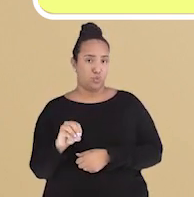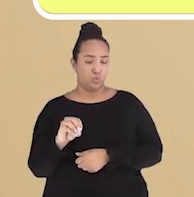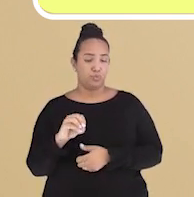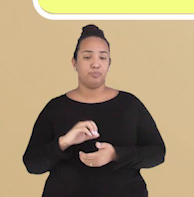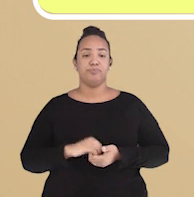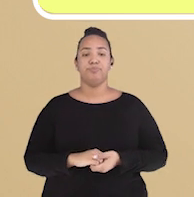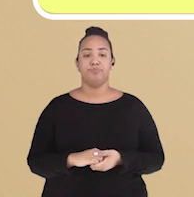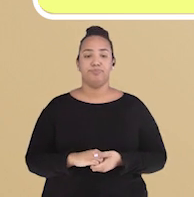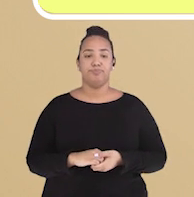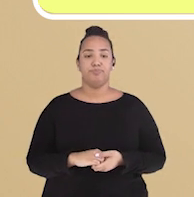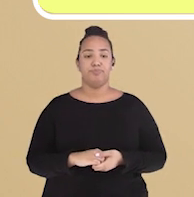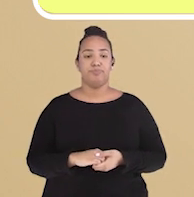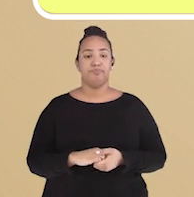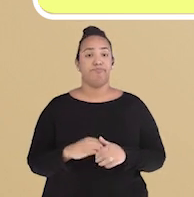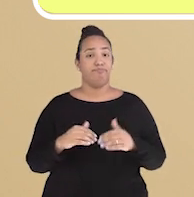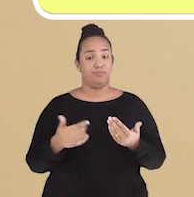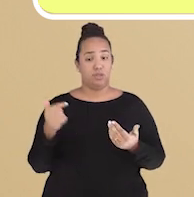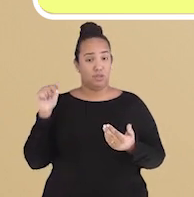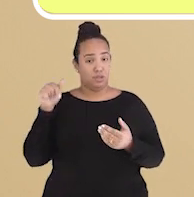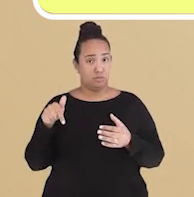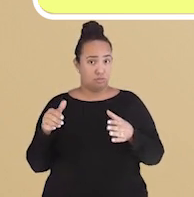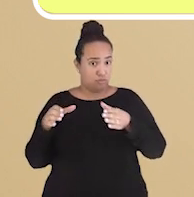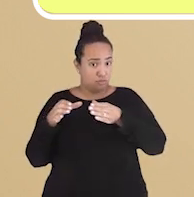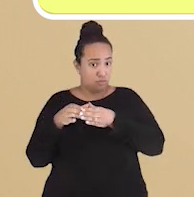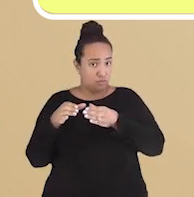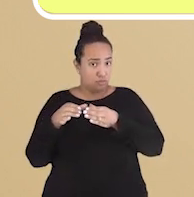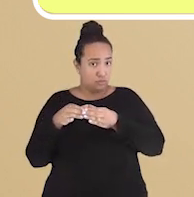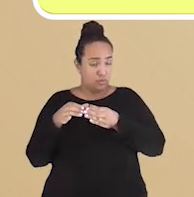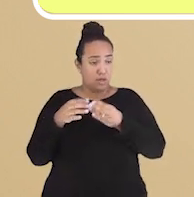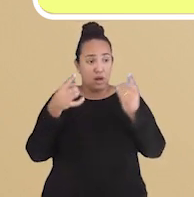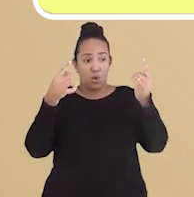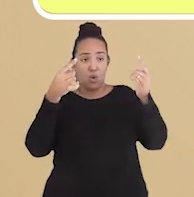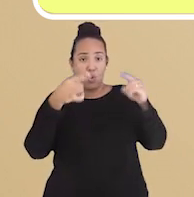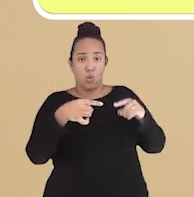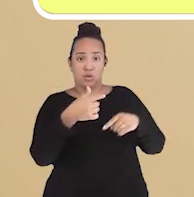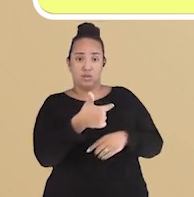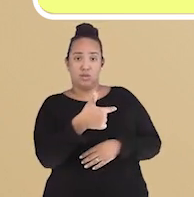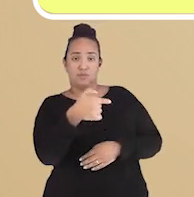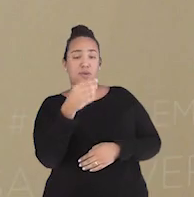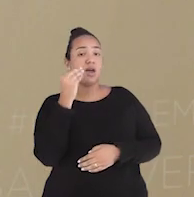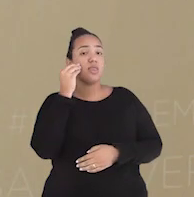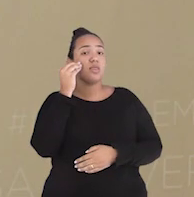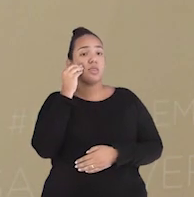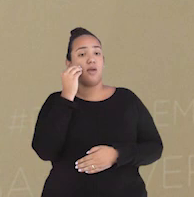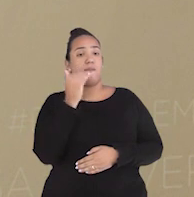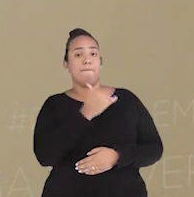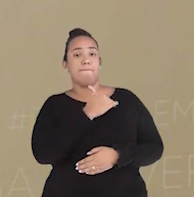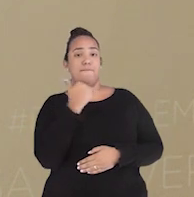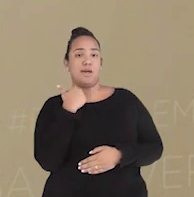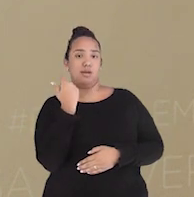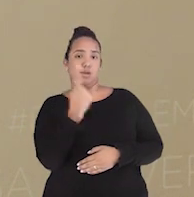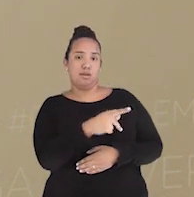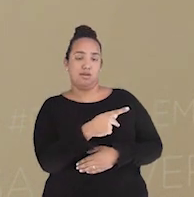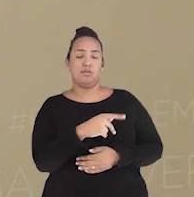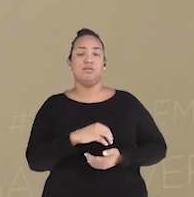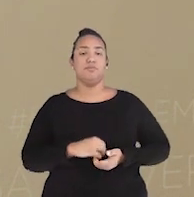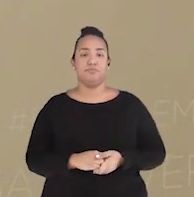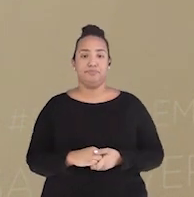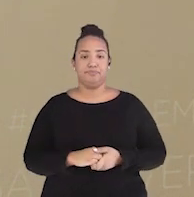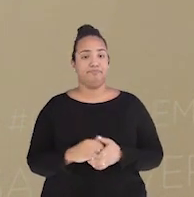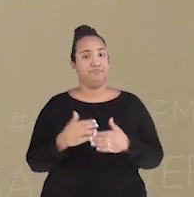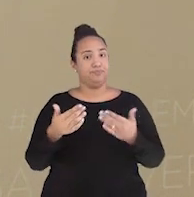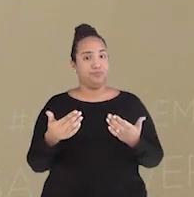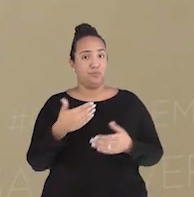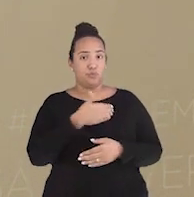Brasil. Os integralistas começaram a conspirar contra Vargas e tentar matá-lo. Após esse episódio, o governo